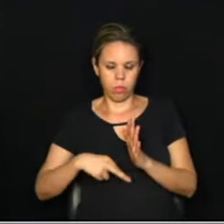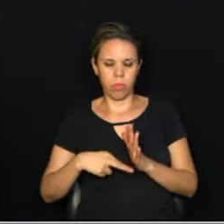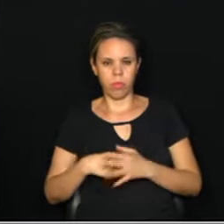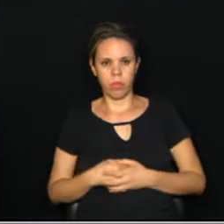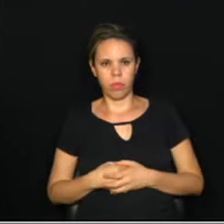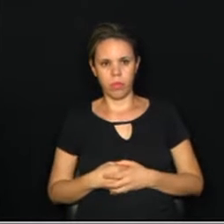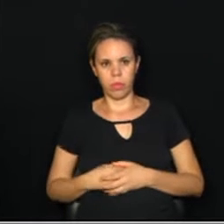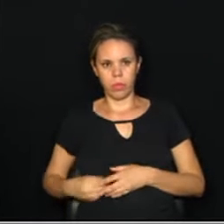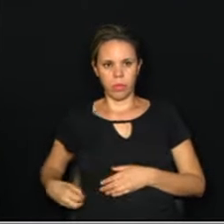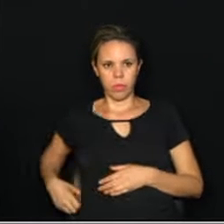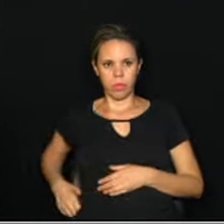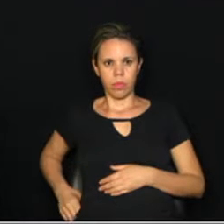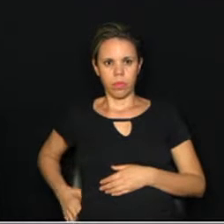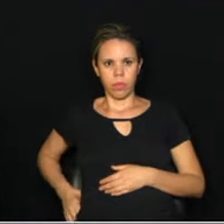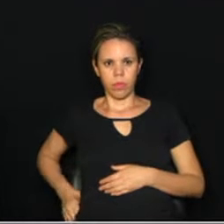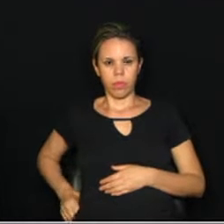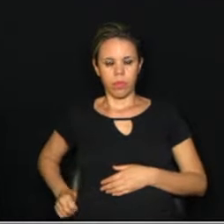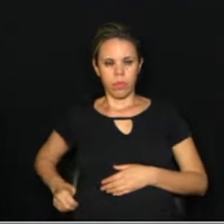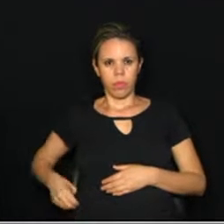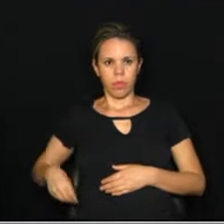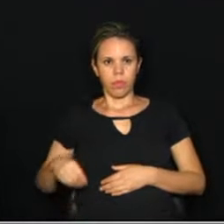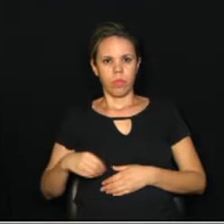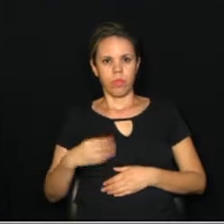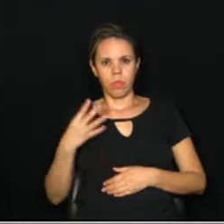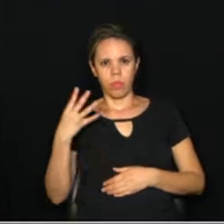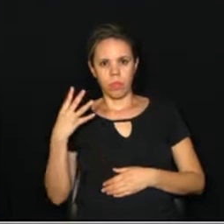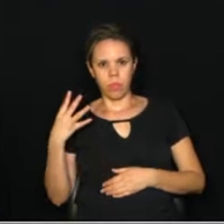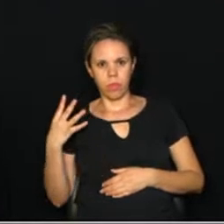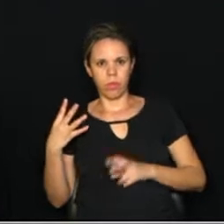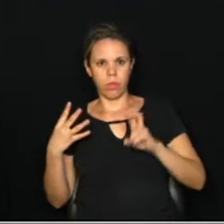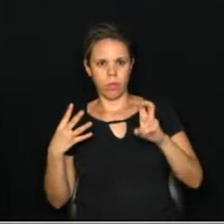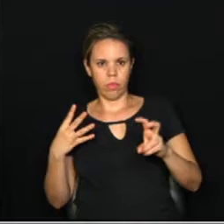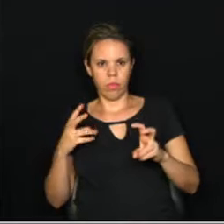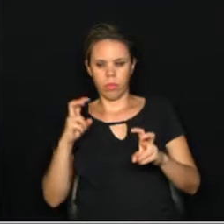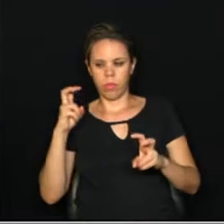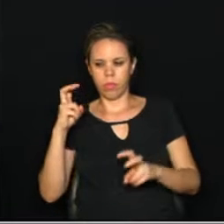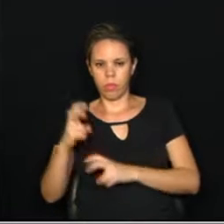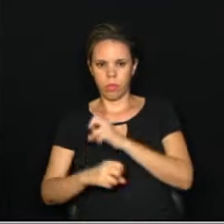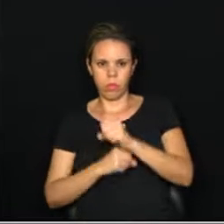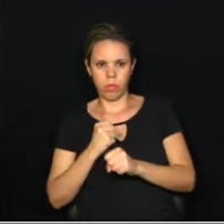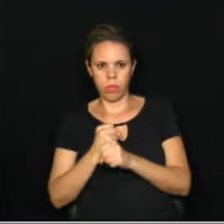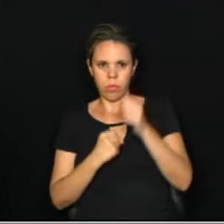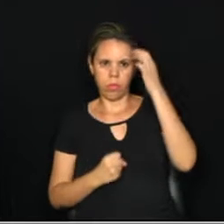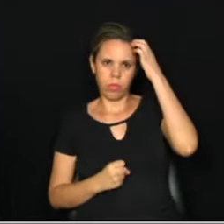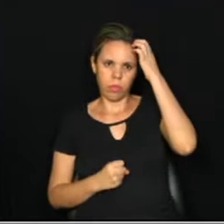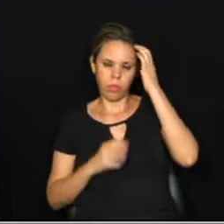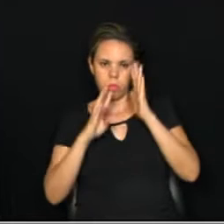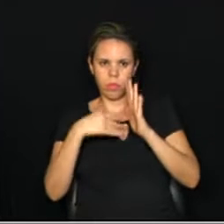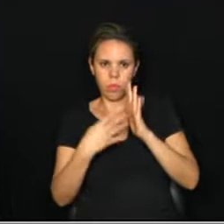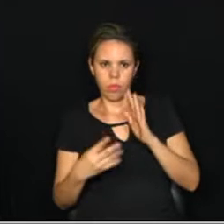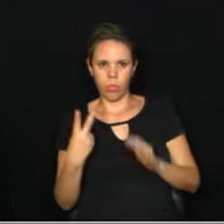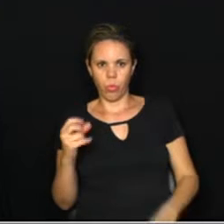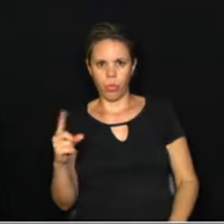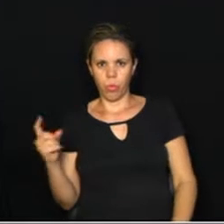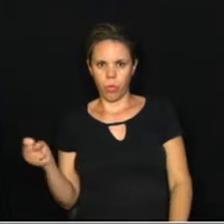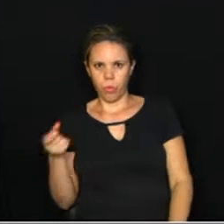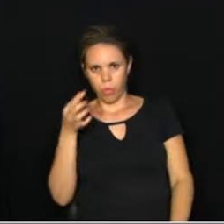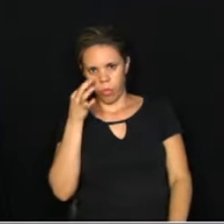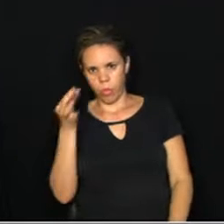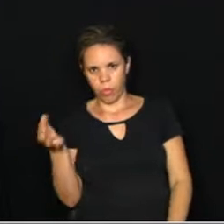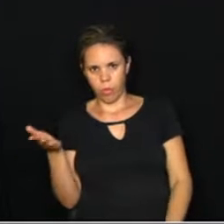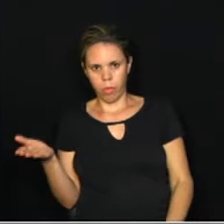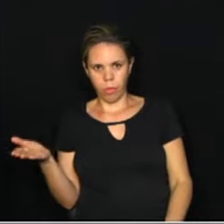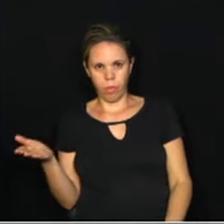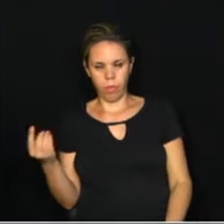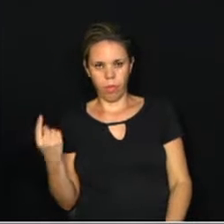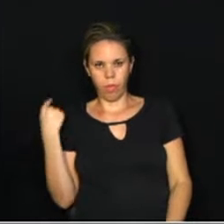eles remetem de 5 em 5 anos. Então, eu peguei essa daqui de 2018, porque a gente pode observar que